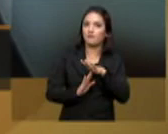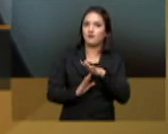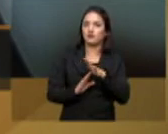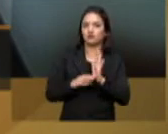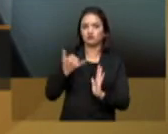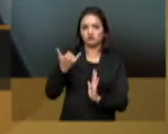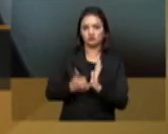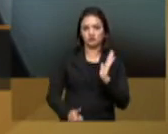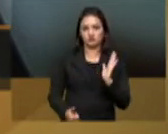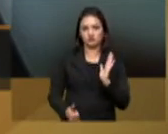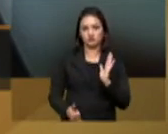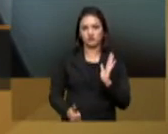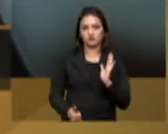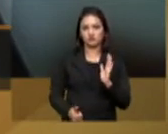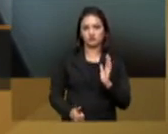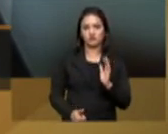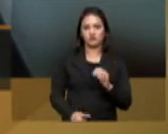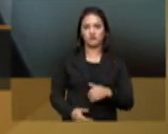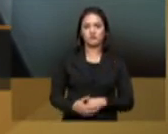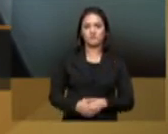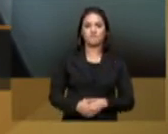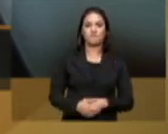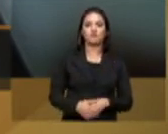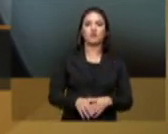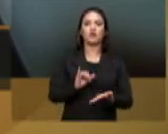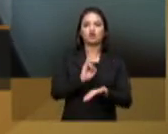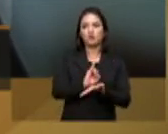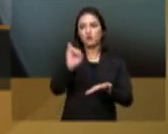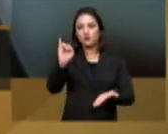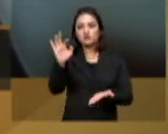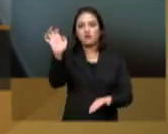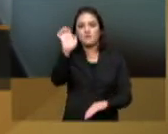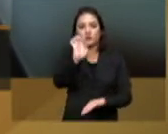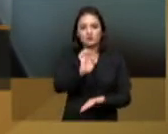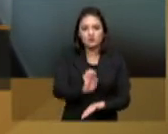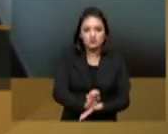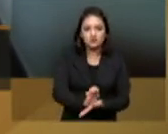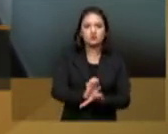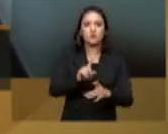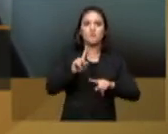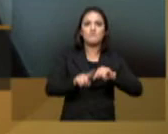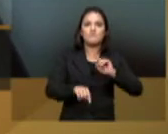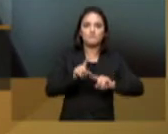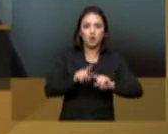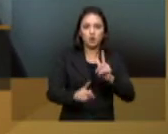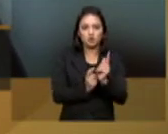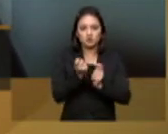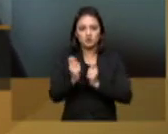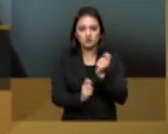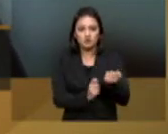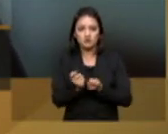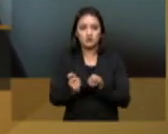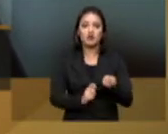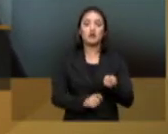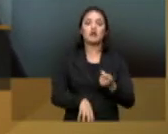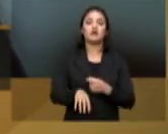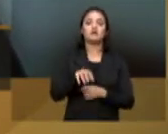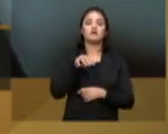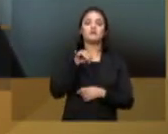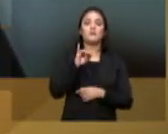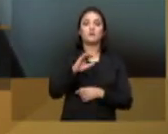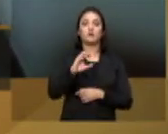impostos. Imposto de importação, imposto de exportação, imposto sobre produto industrializado e imposto sobre